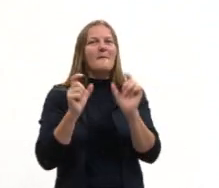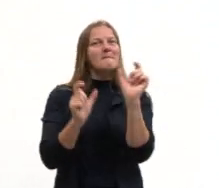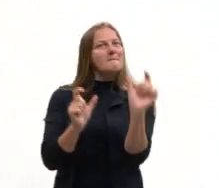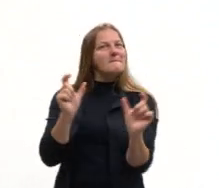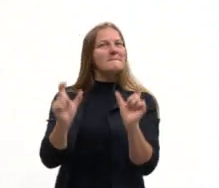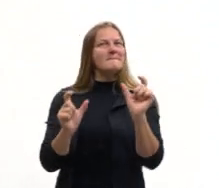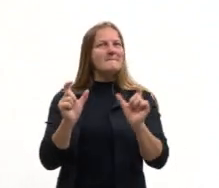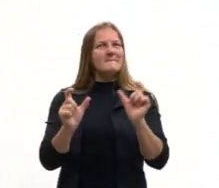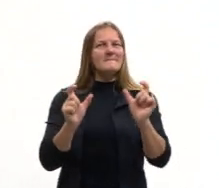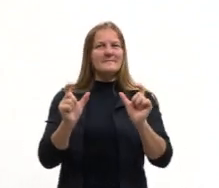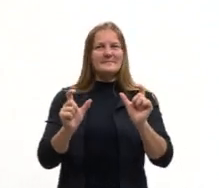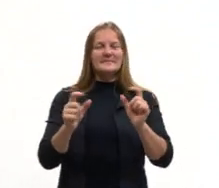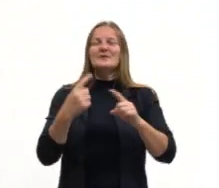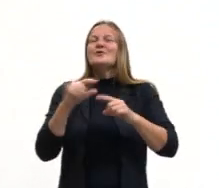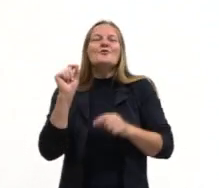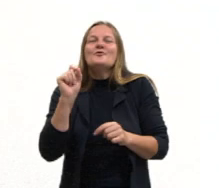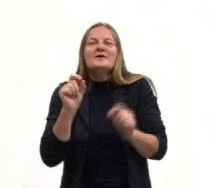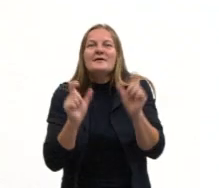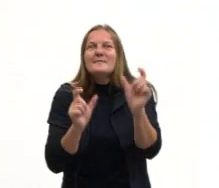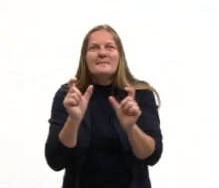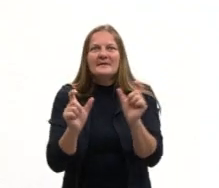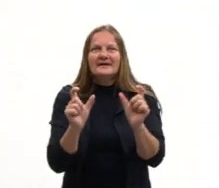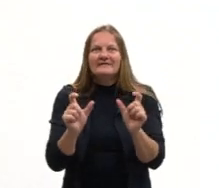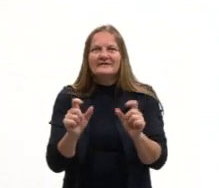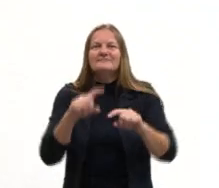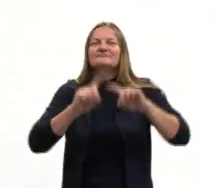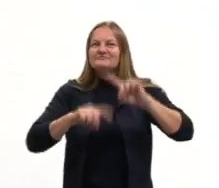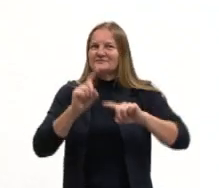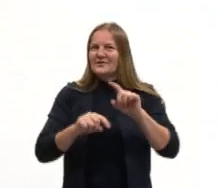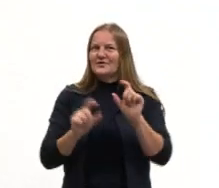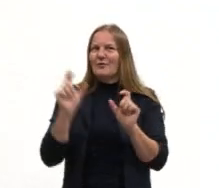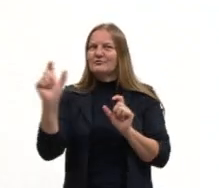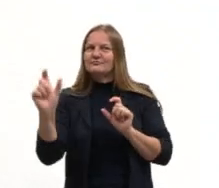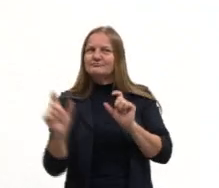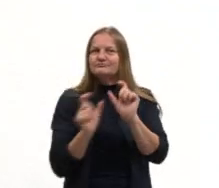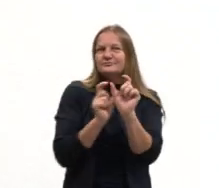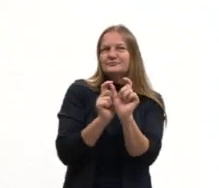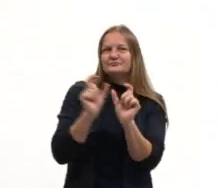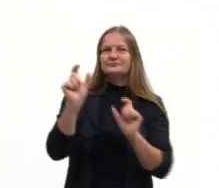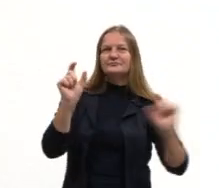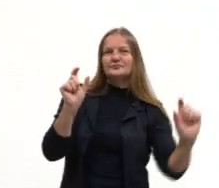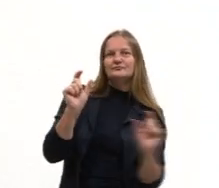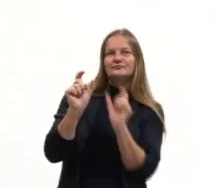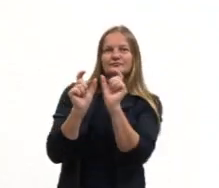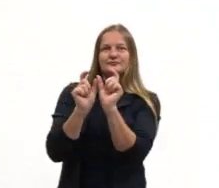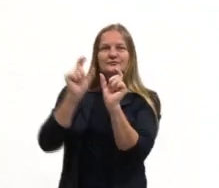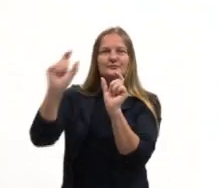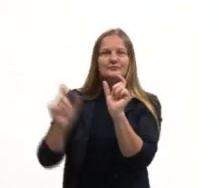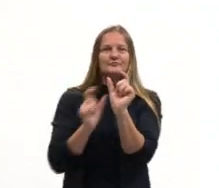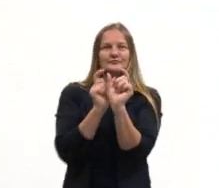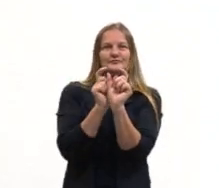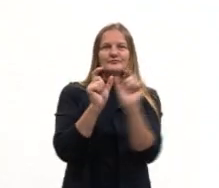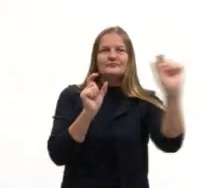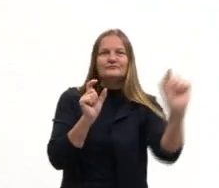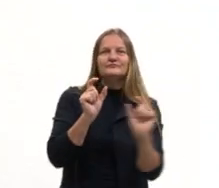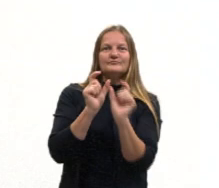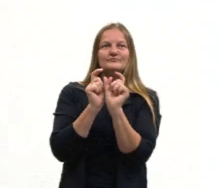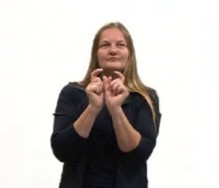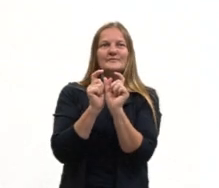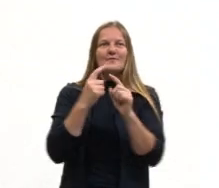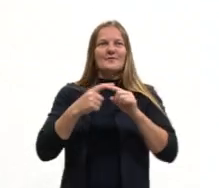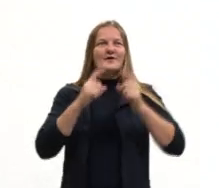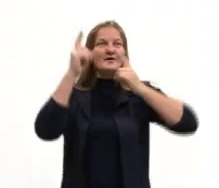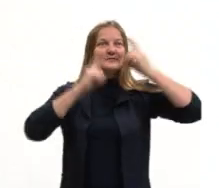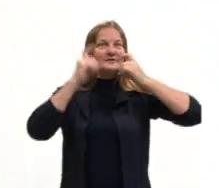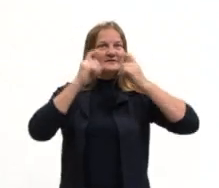palavras né do que são as palavras porque quando eu digo uma coisa leva a outra coisa muitas vezes a gente fala a gente usa nessa essa